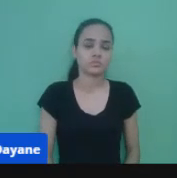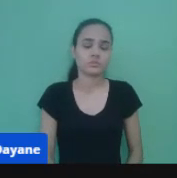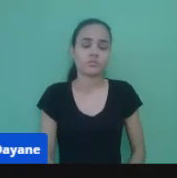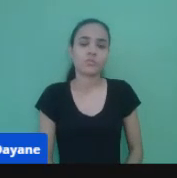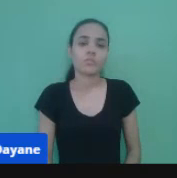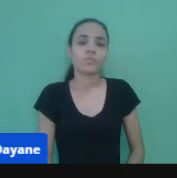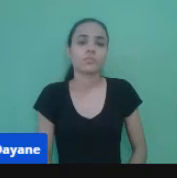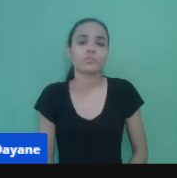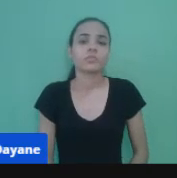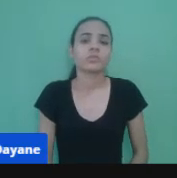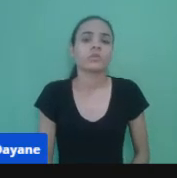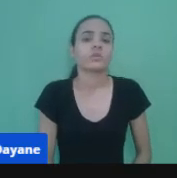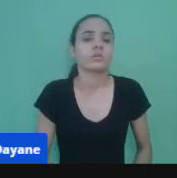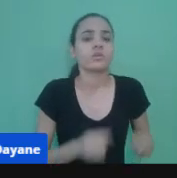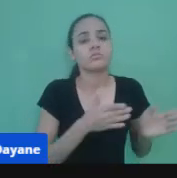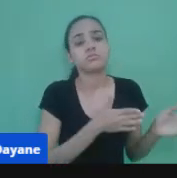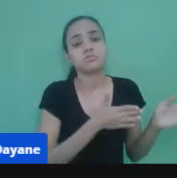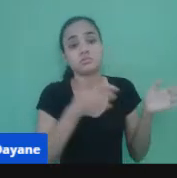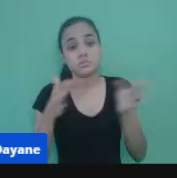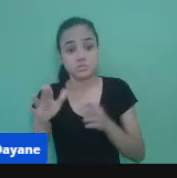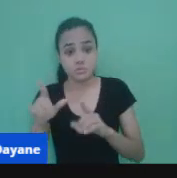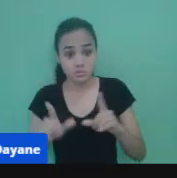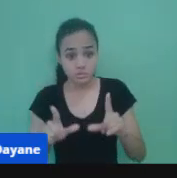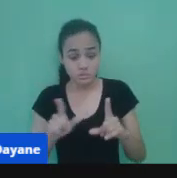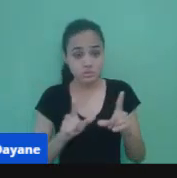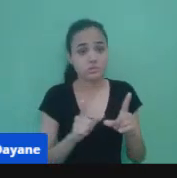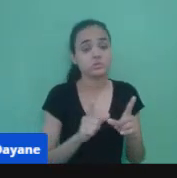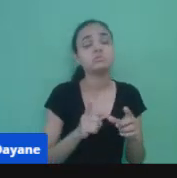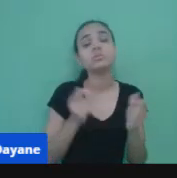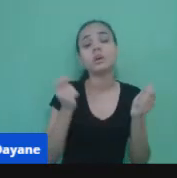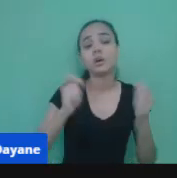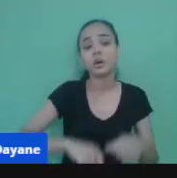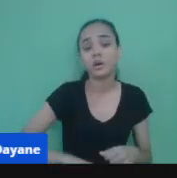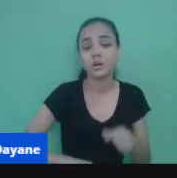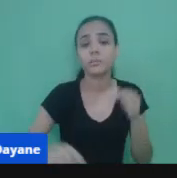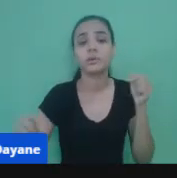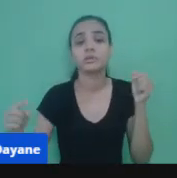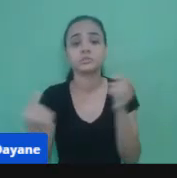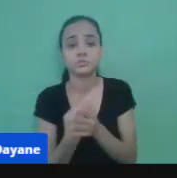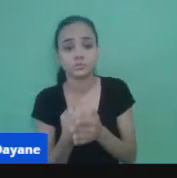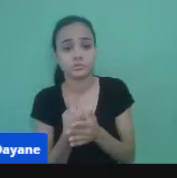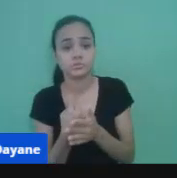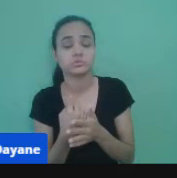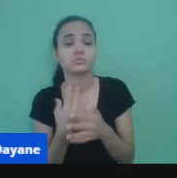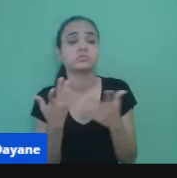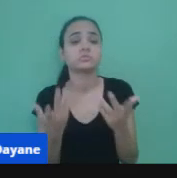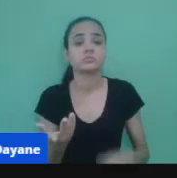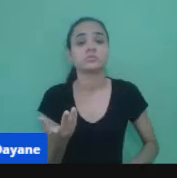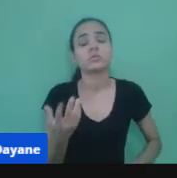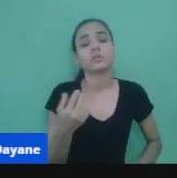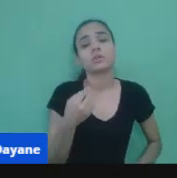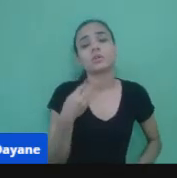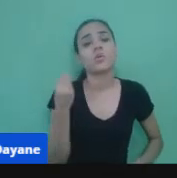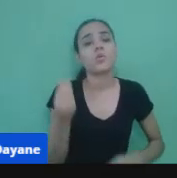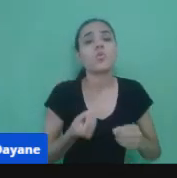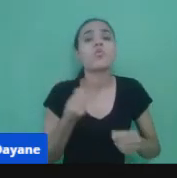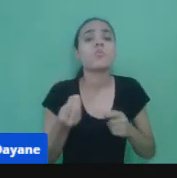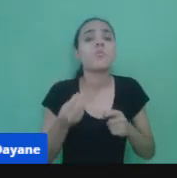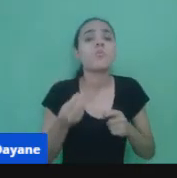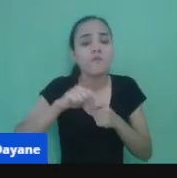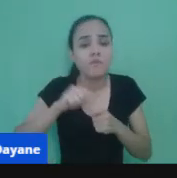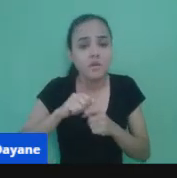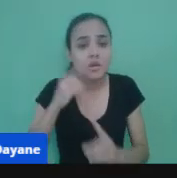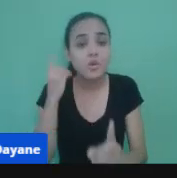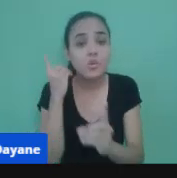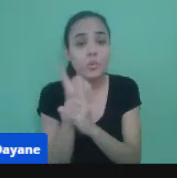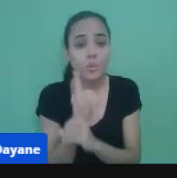perguntando, tá, vocês estão falando, mas eu não sei como que eu faço para encontrar os filmes. Aqui tem algumas indicações. Então, a